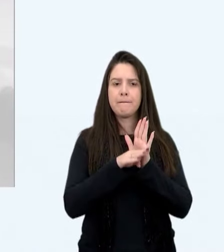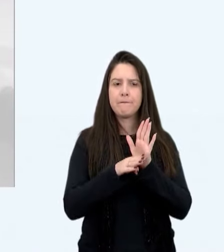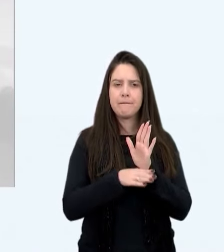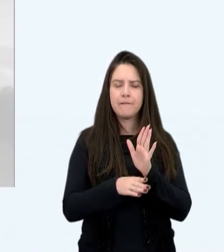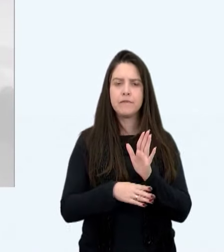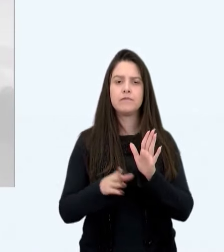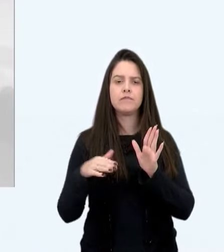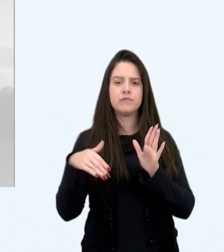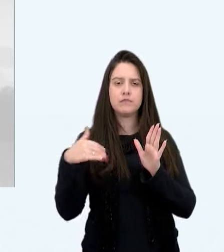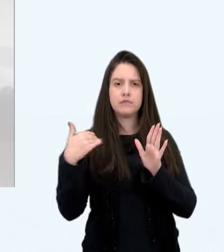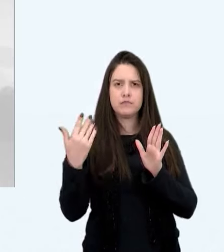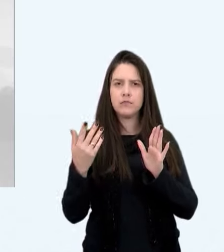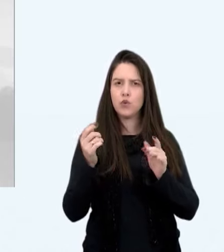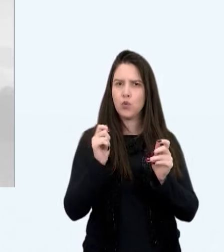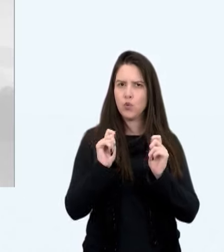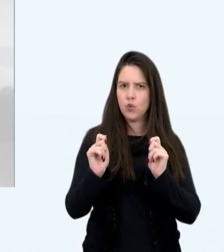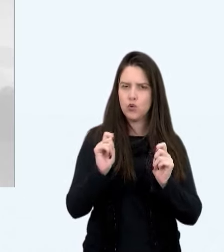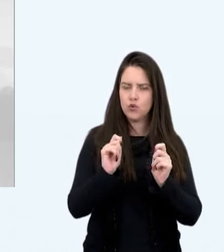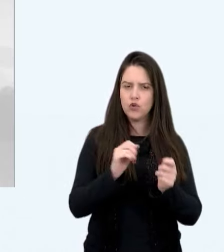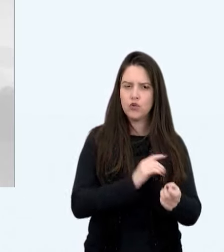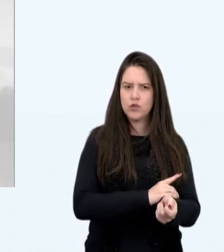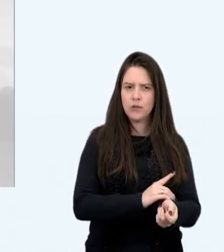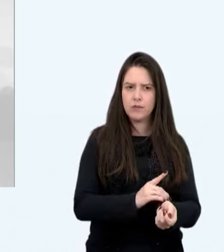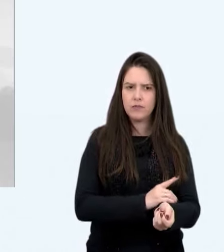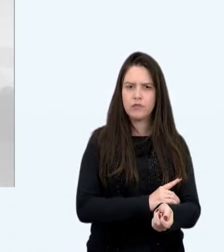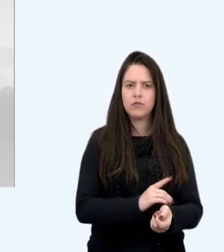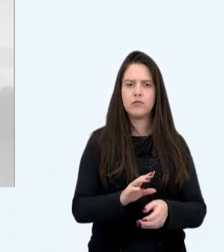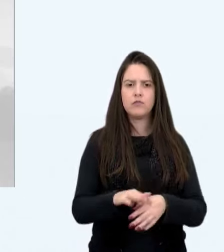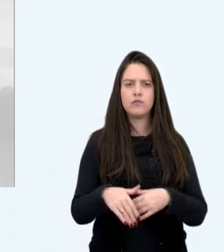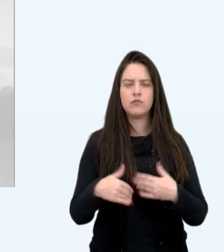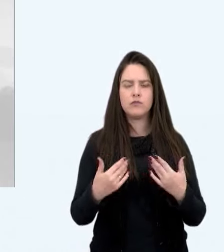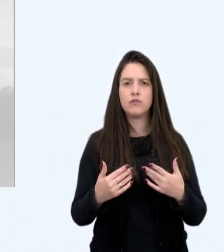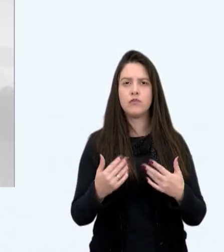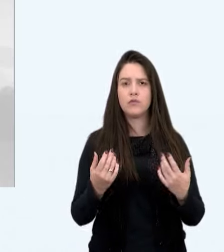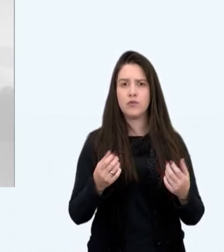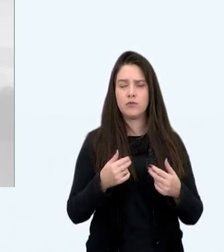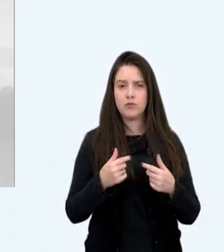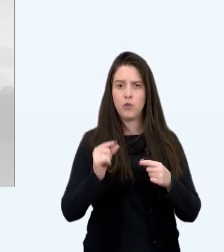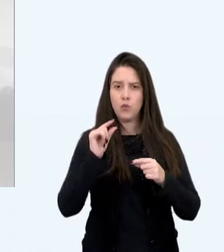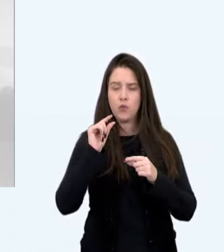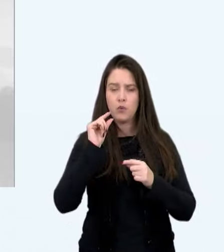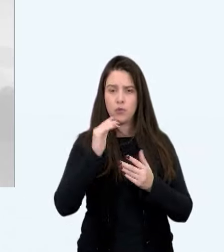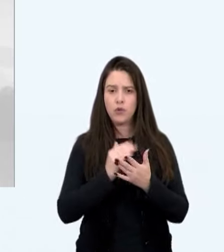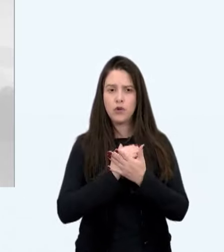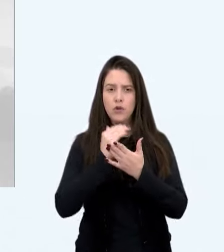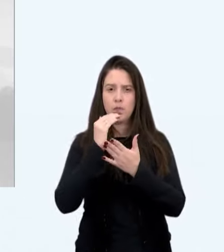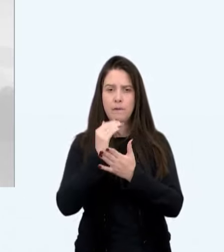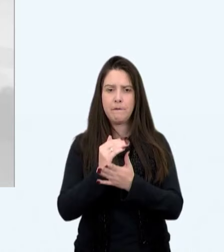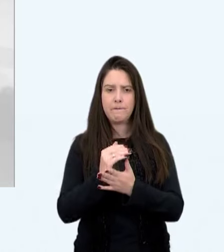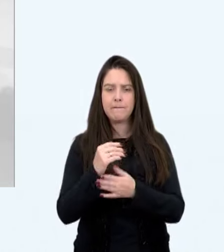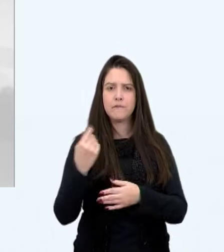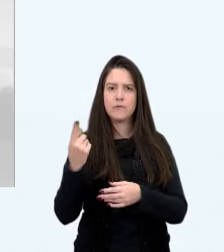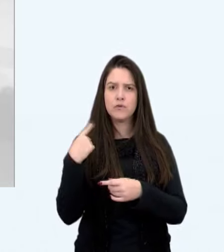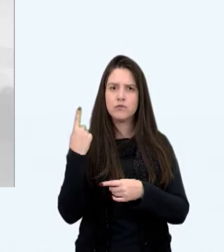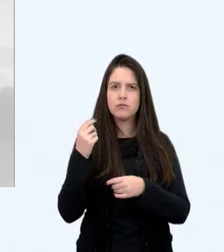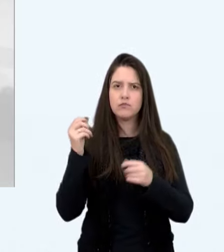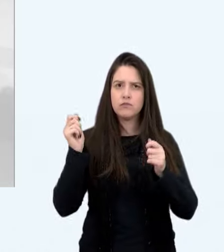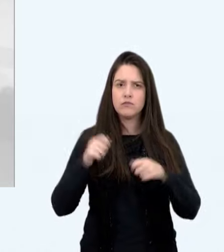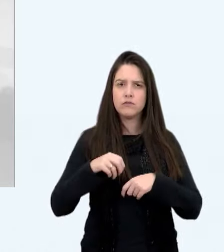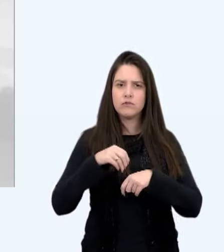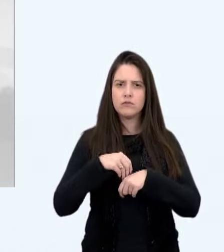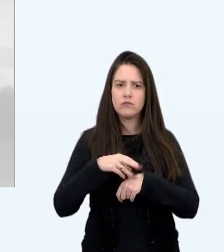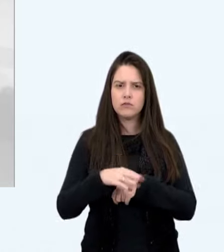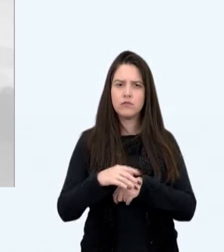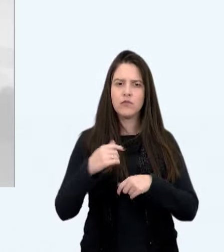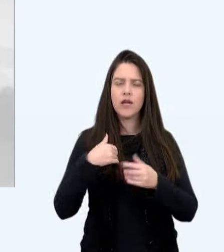como manter o controle do diabetes. Ok, como a gente já falou um pouquinho anteriormente, né, para controlar o diabetes